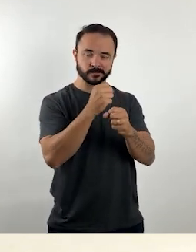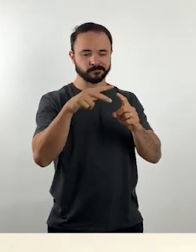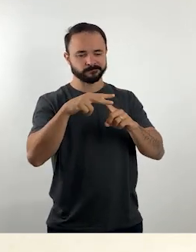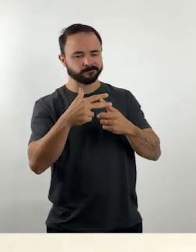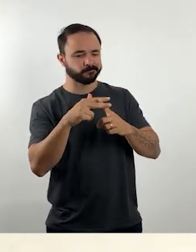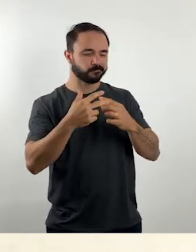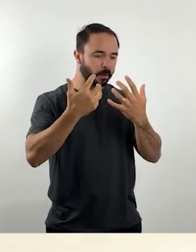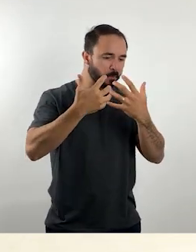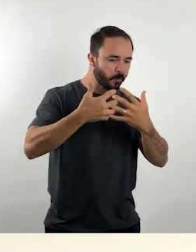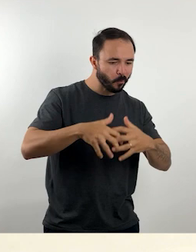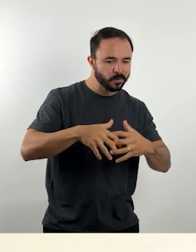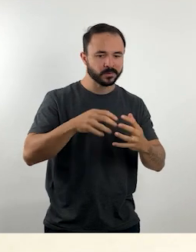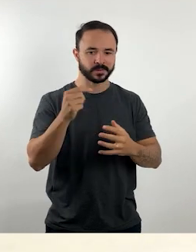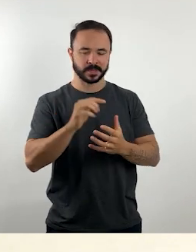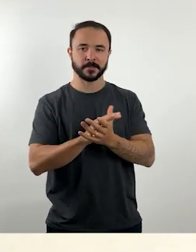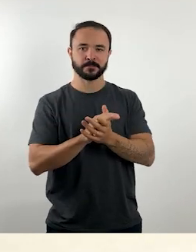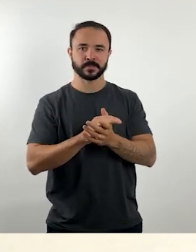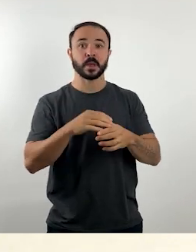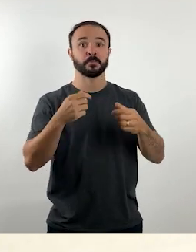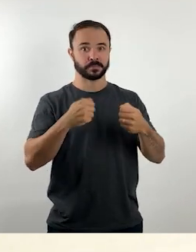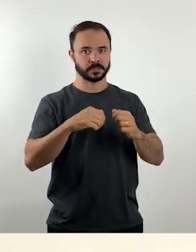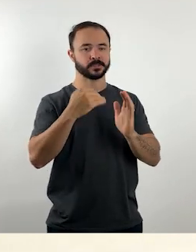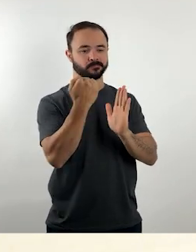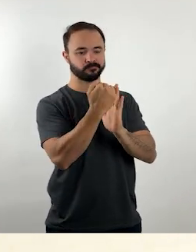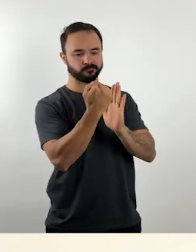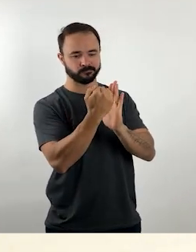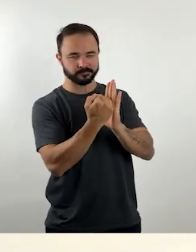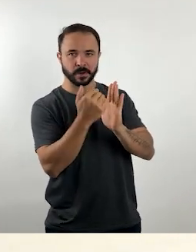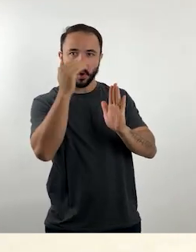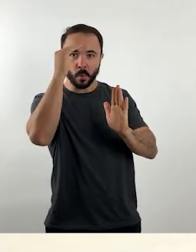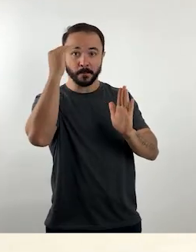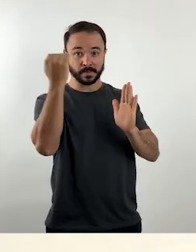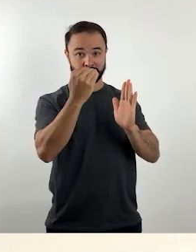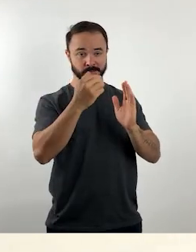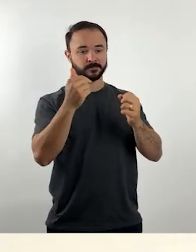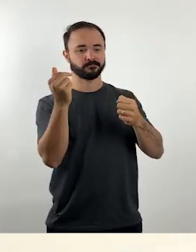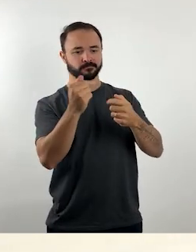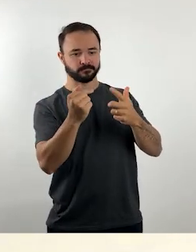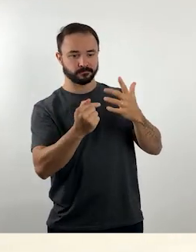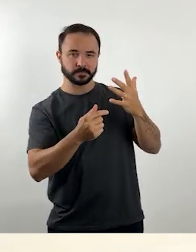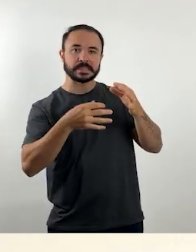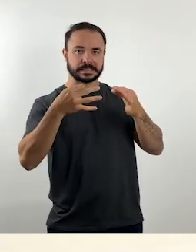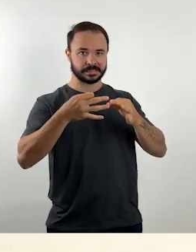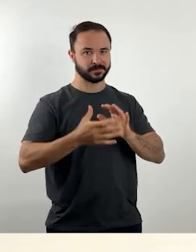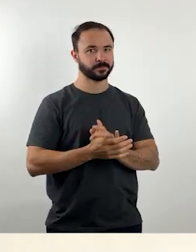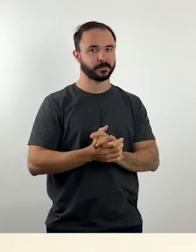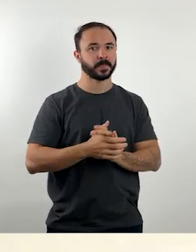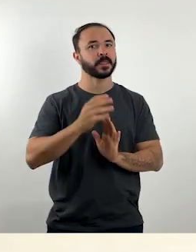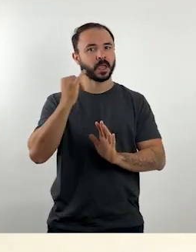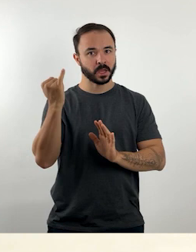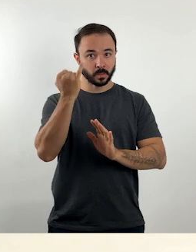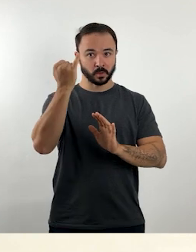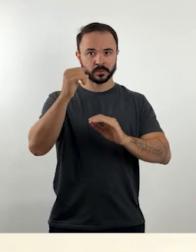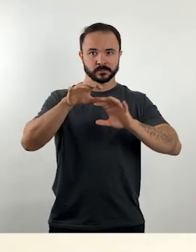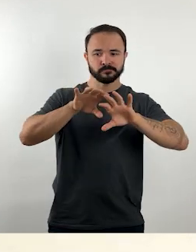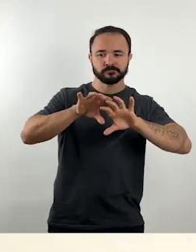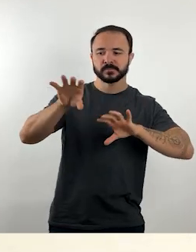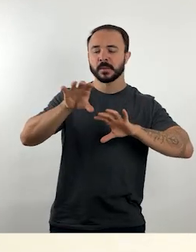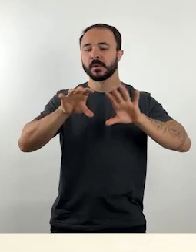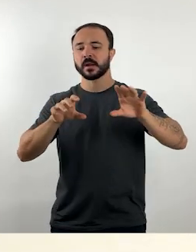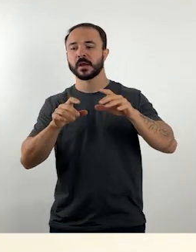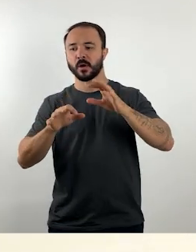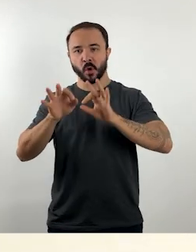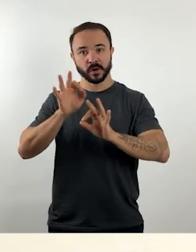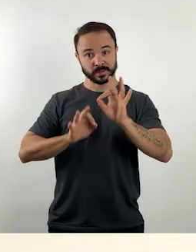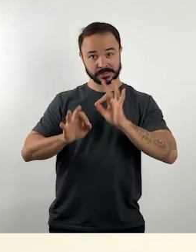facilidade, você vai seguir os passos que nós temos na nossa ficha, sempre lembrando que é importante separar as